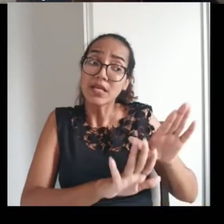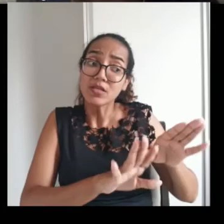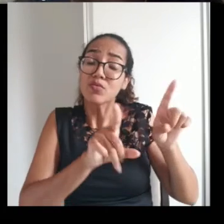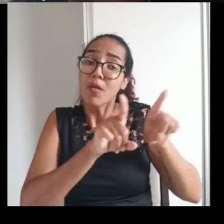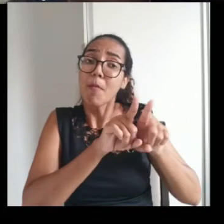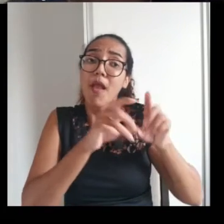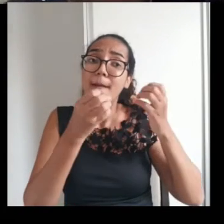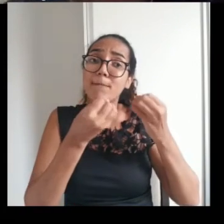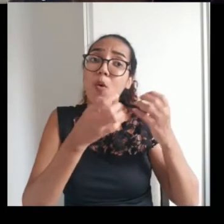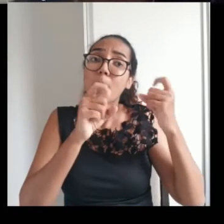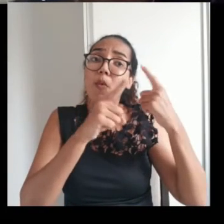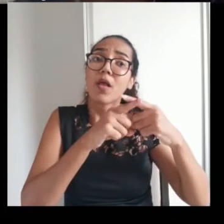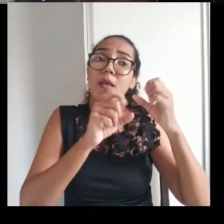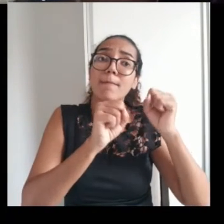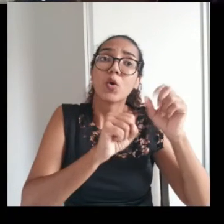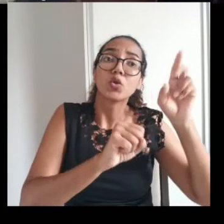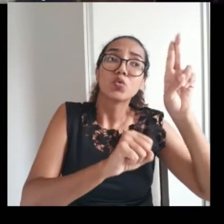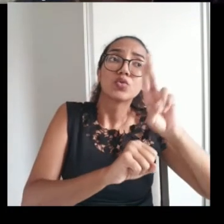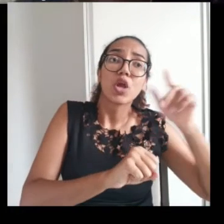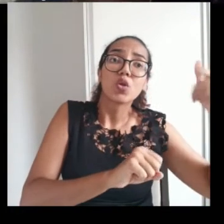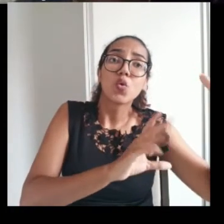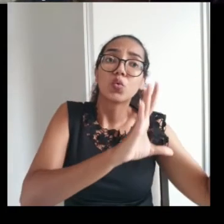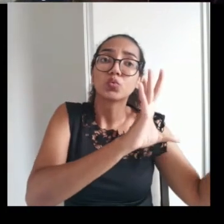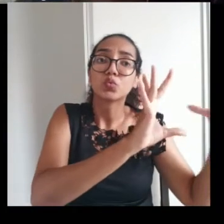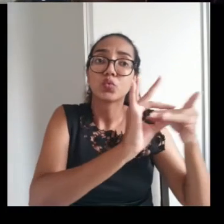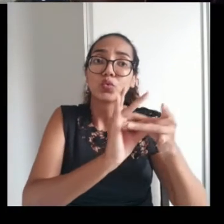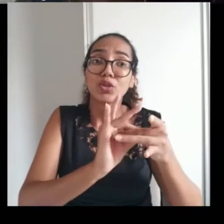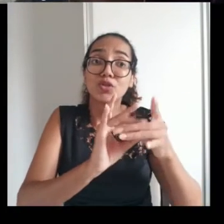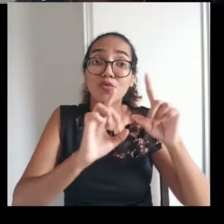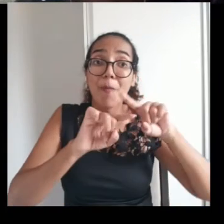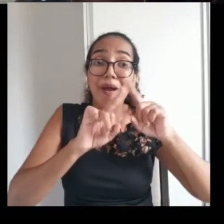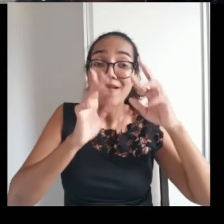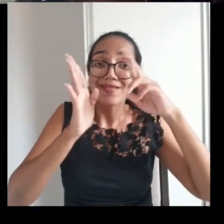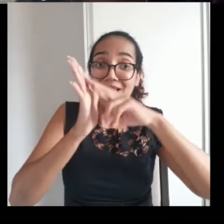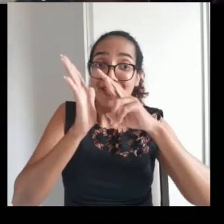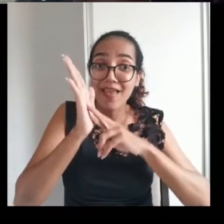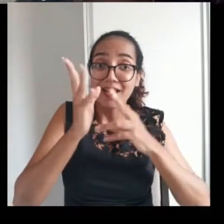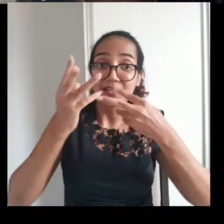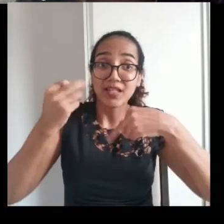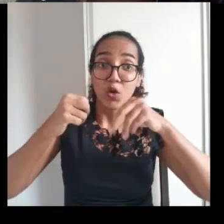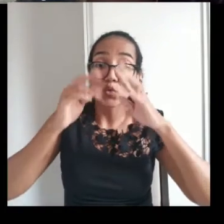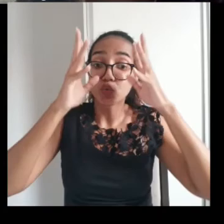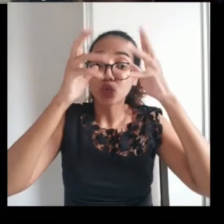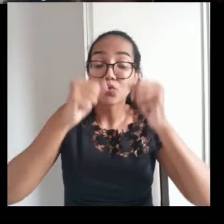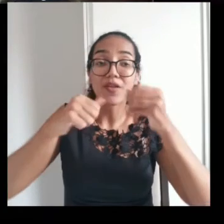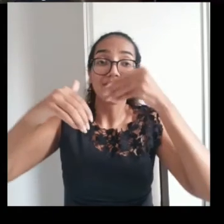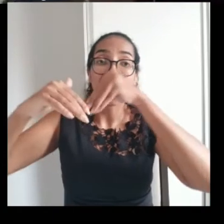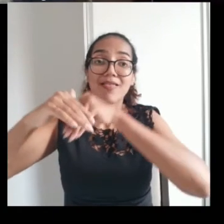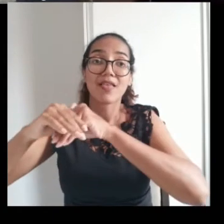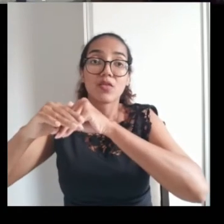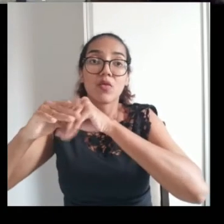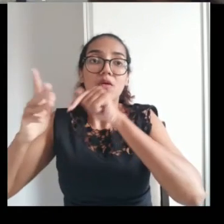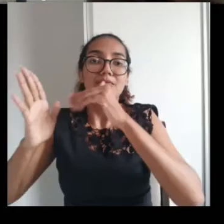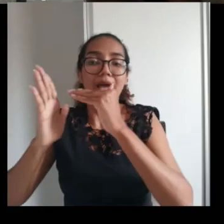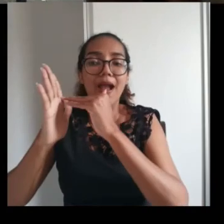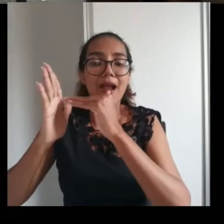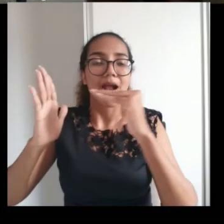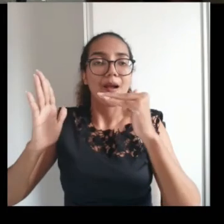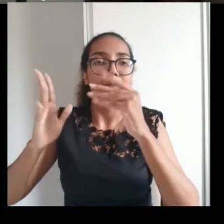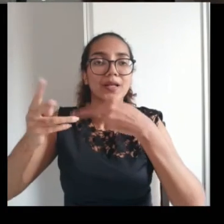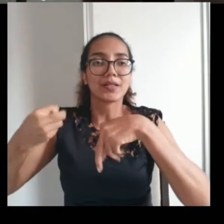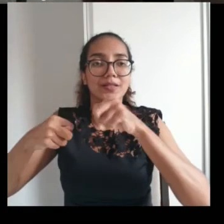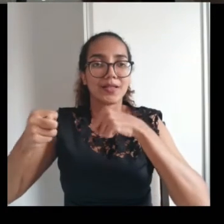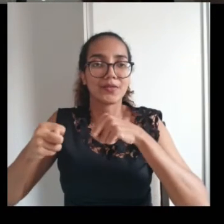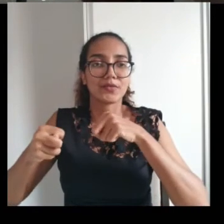aí toda a regra de negócio fica na camada de negócio, tá? Vocês vão ver depois o código do sistema, tem um sistema